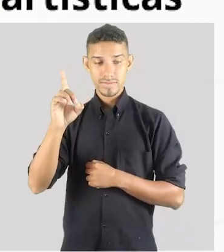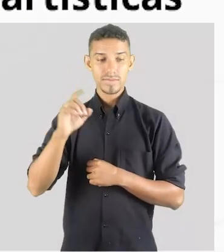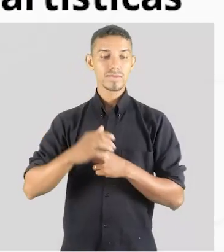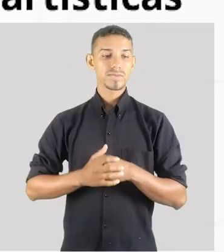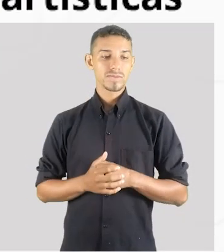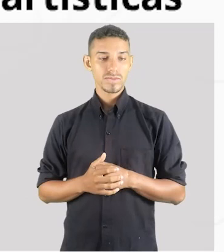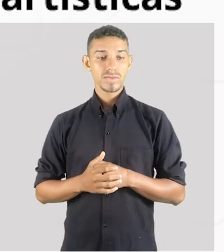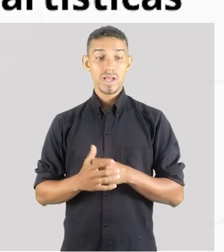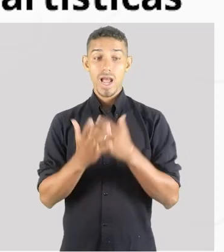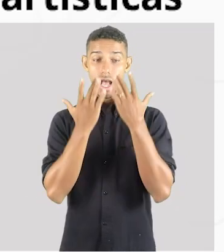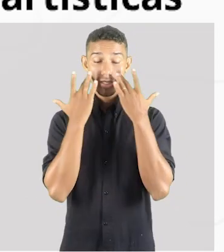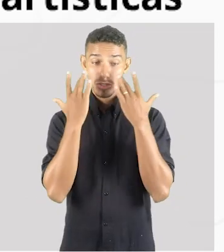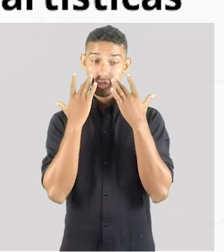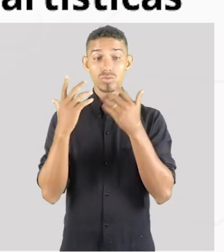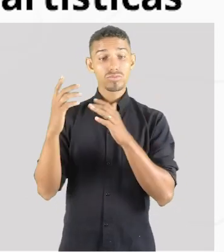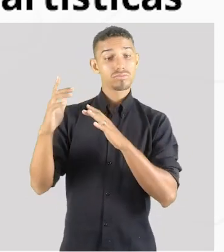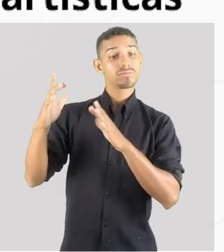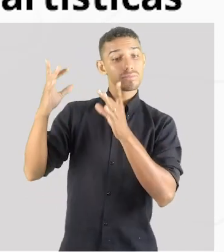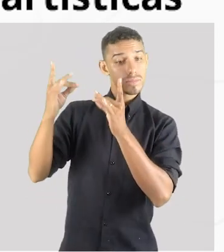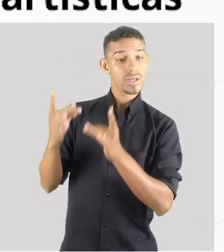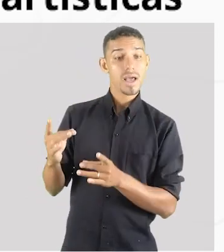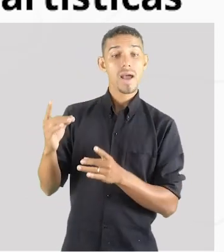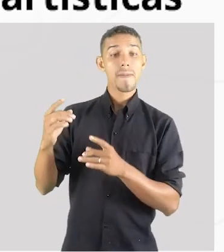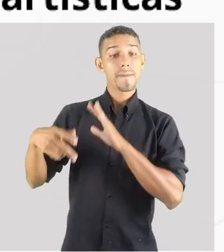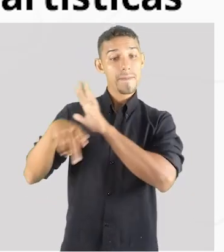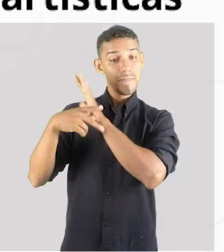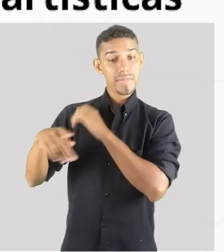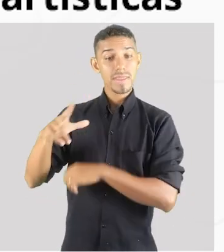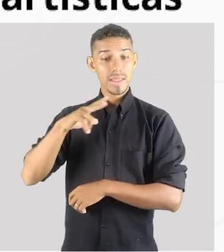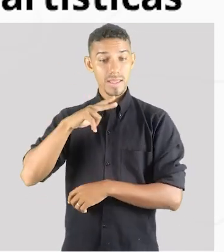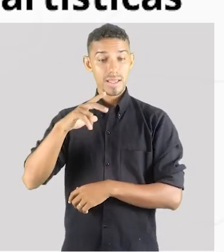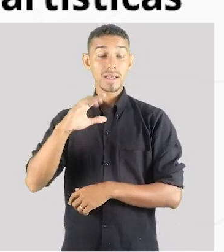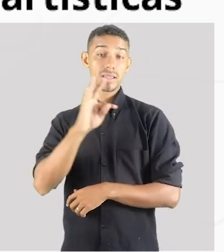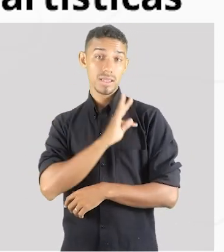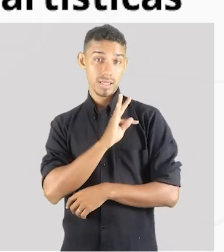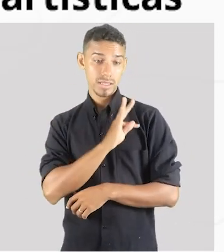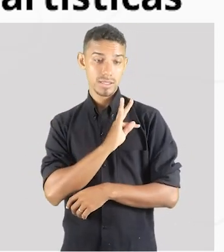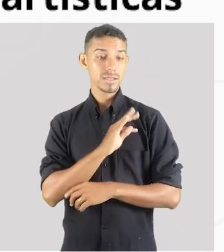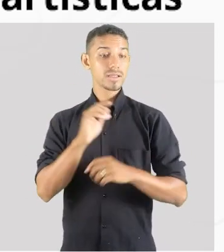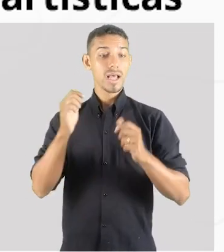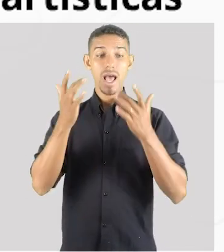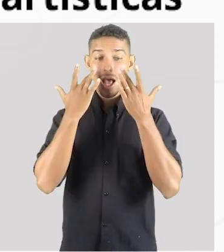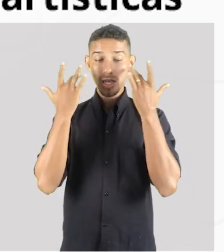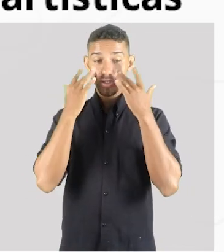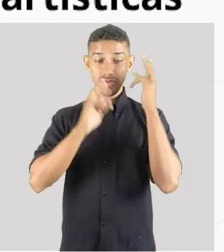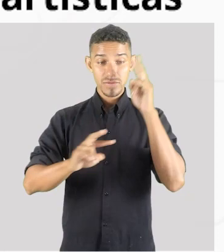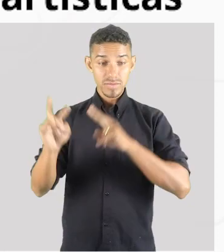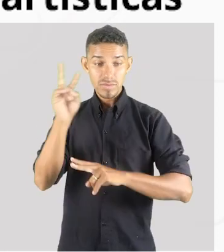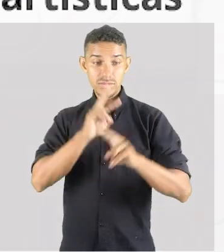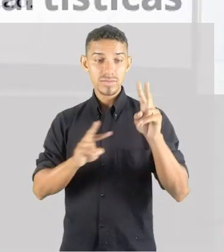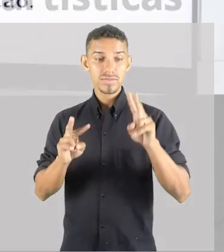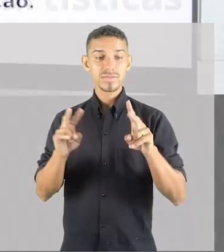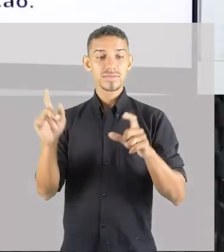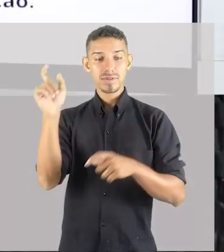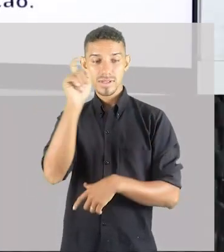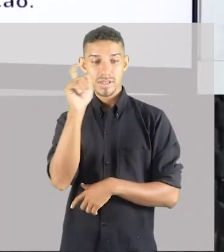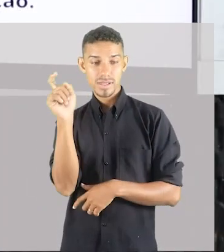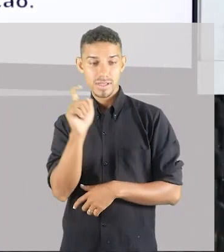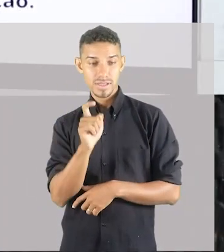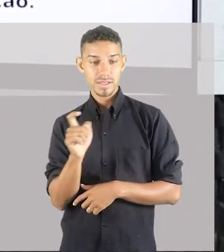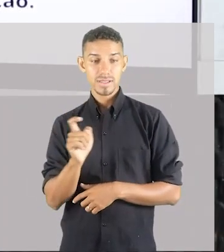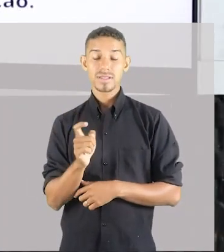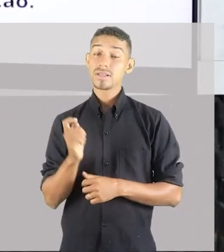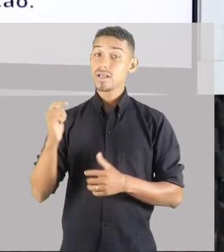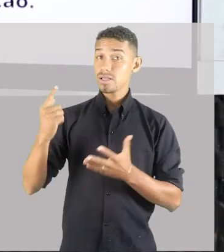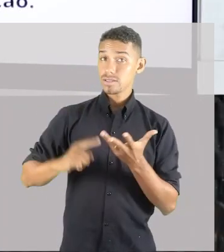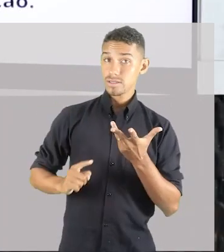artista tem um estilo expressão próprio e técnicas por exemplo no caso das artes visuais que é o grafite pôsteres adesivo o grafite entre